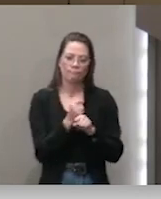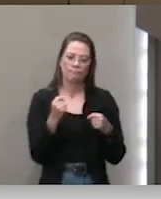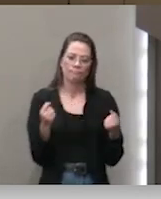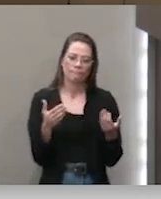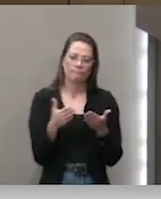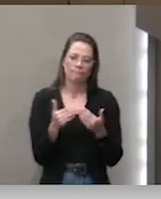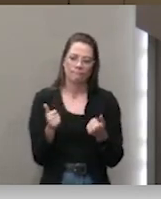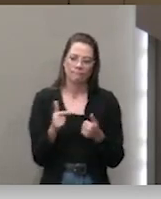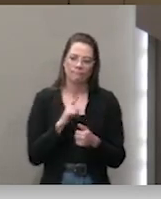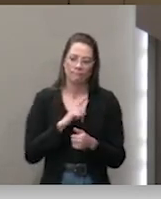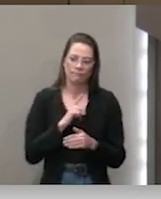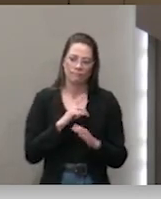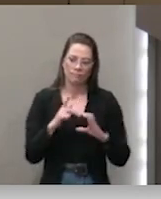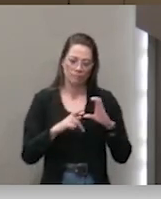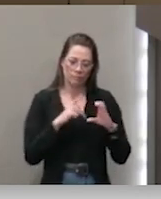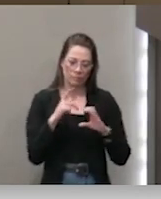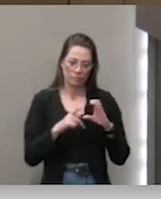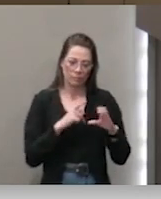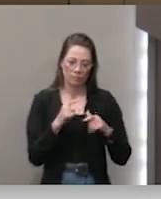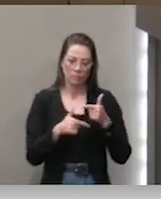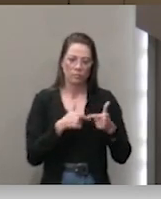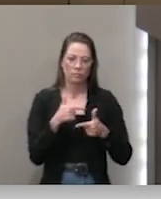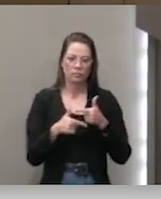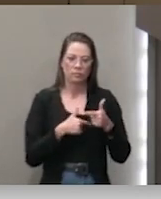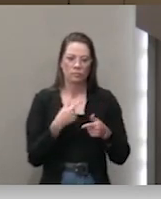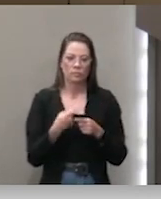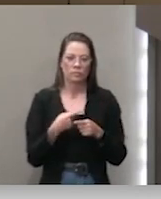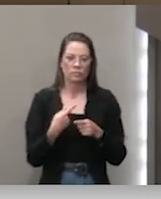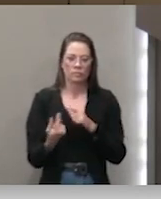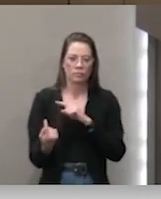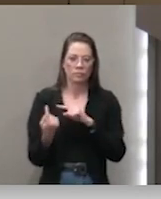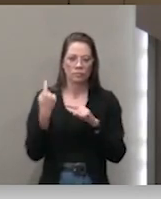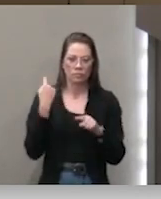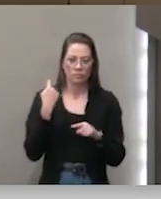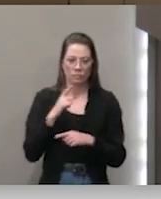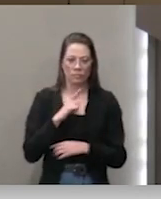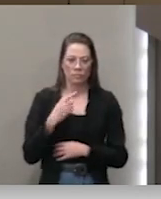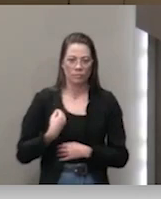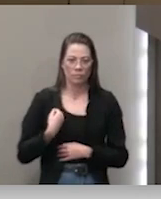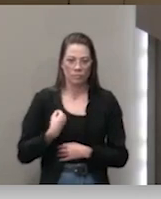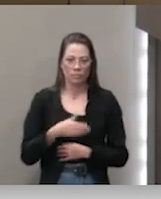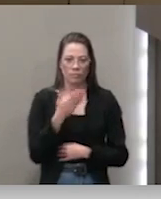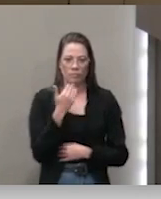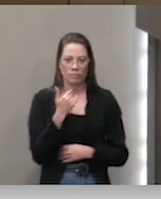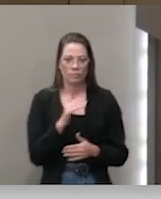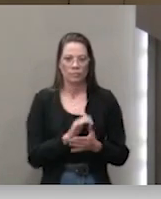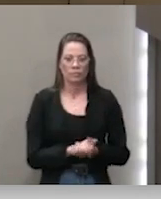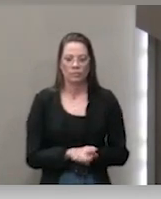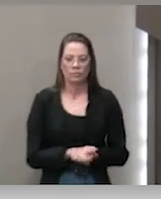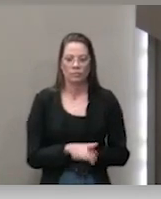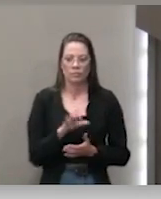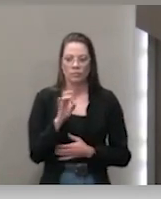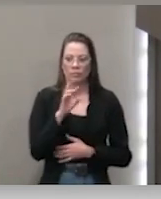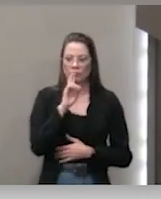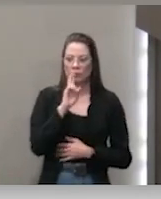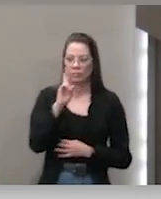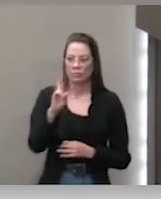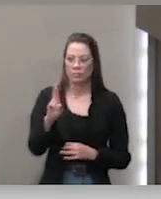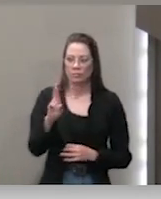tem toda a casa que ganha com esse trabalho. Porque é de lá que vem o nosso alimento. Não, vereador Tchequinho, eu só lhe respondi porque,